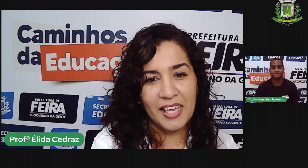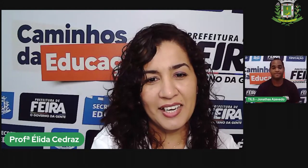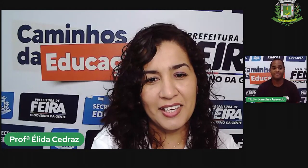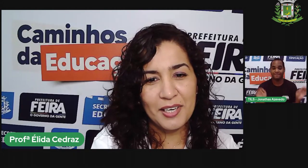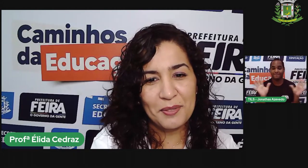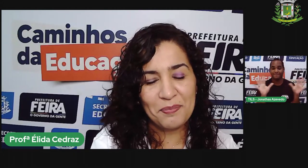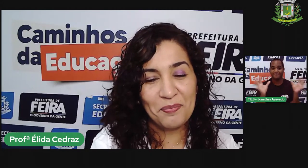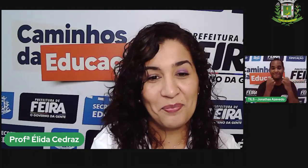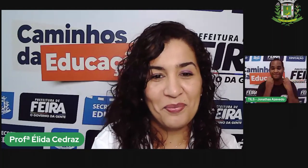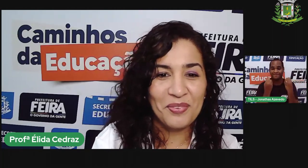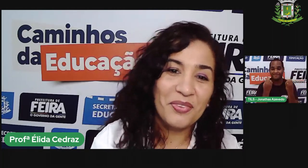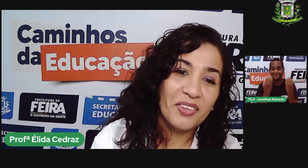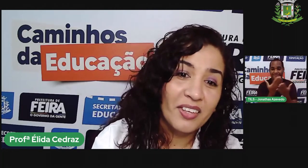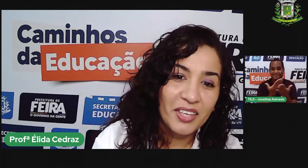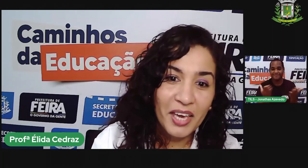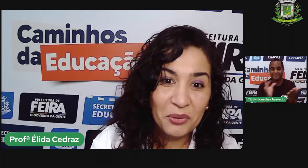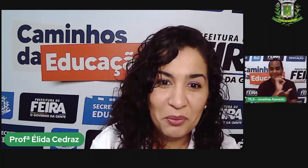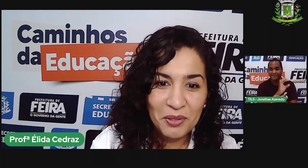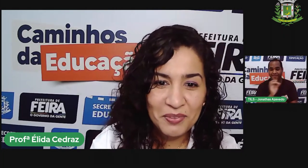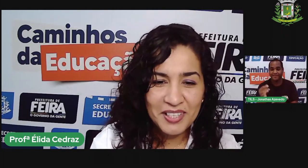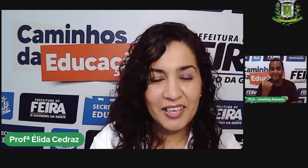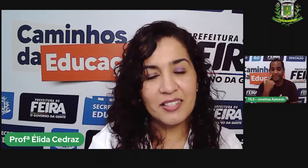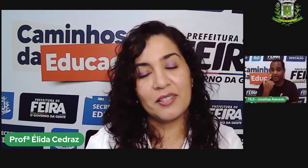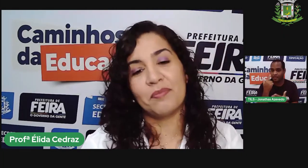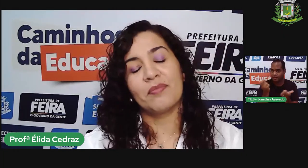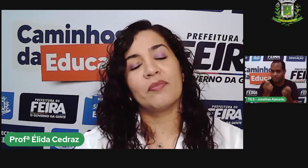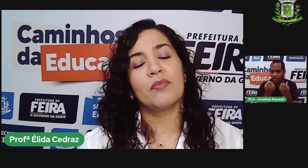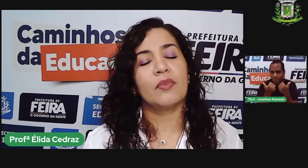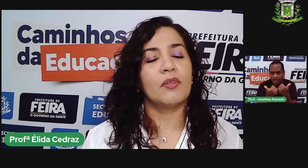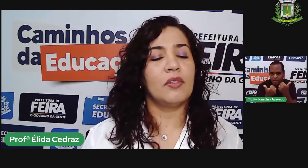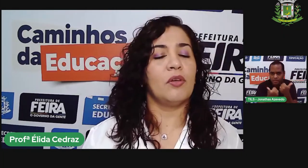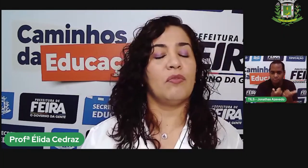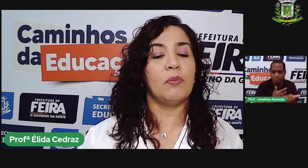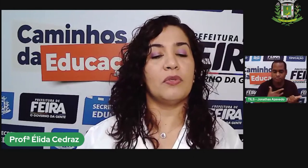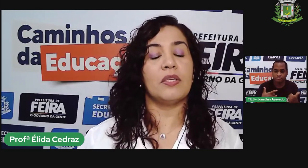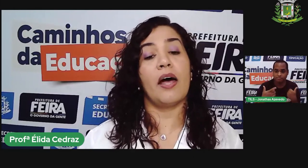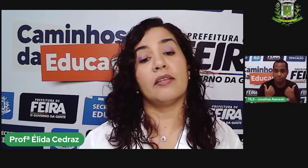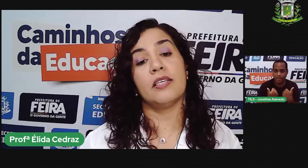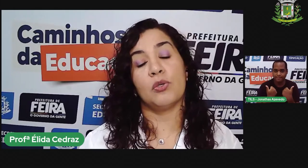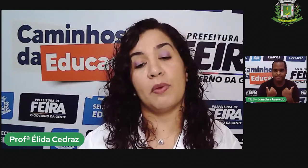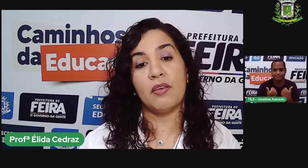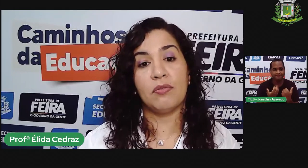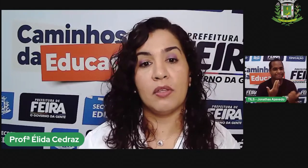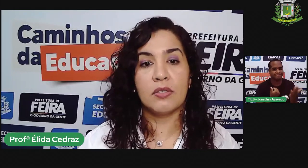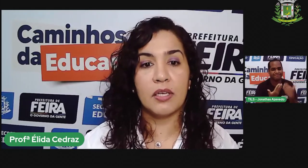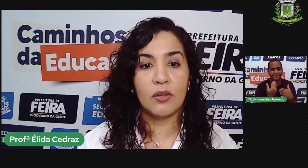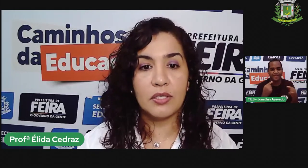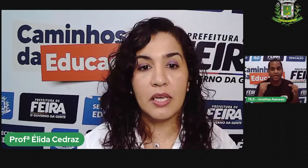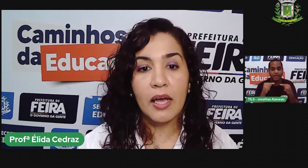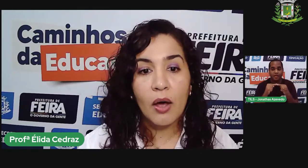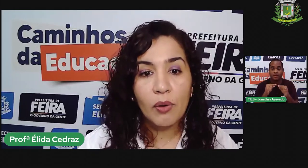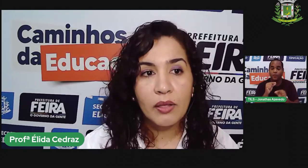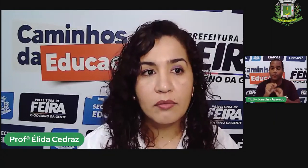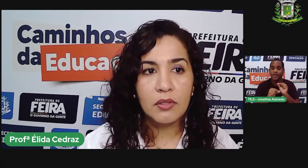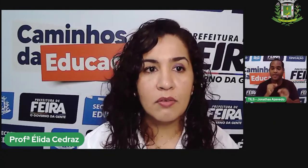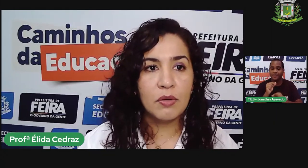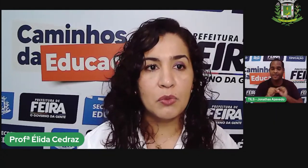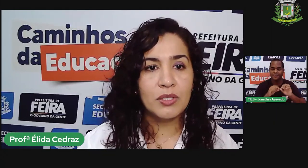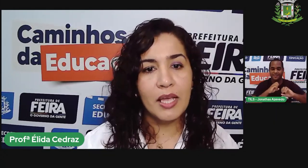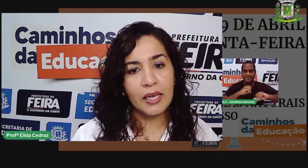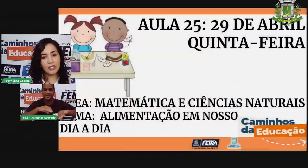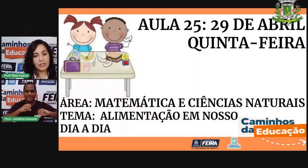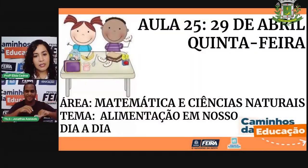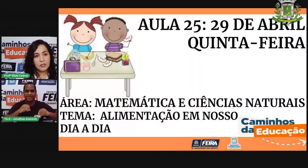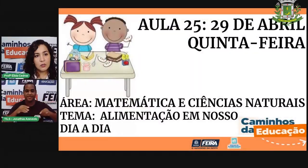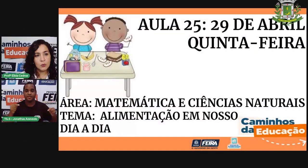Fala, galerinha! E aí, tudo bem com vocês? Então vamos lá, sejam bem-vindos à nossa aula e